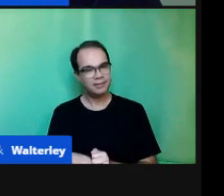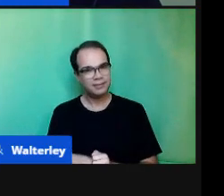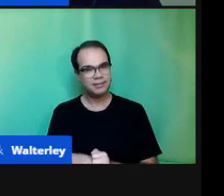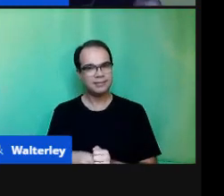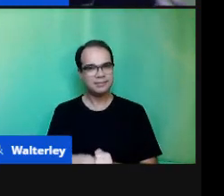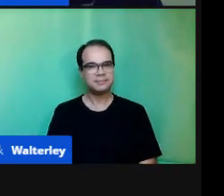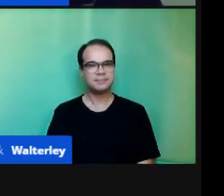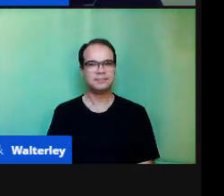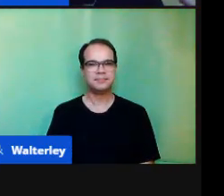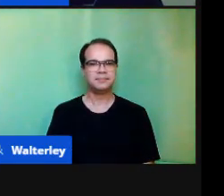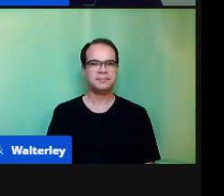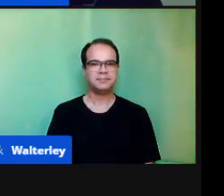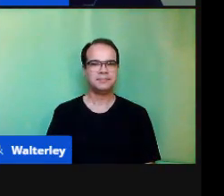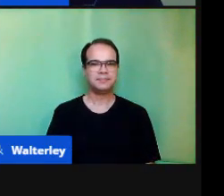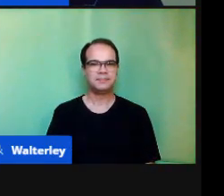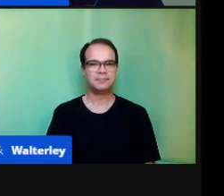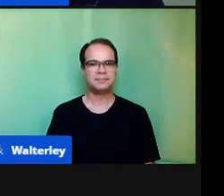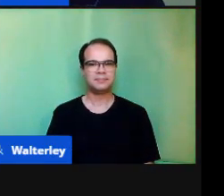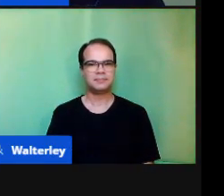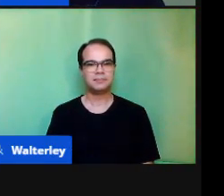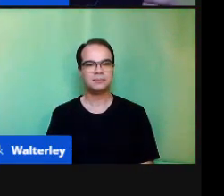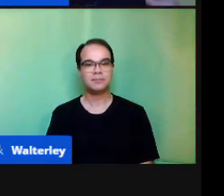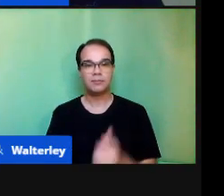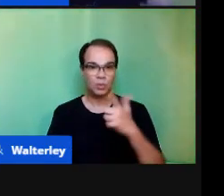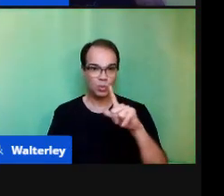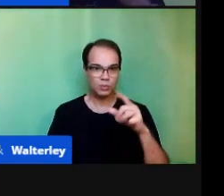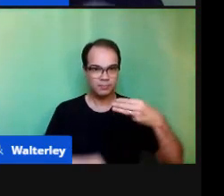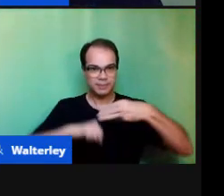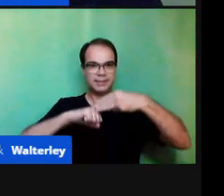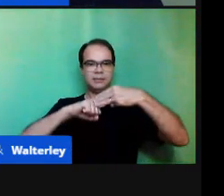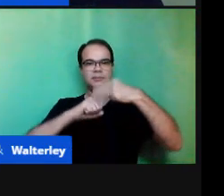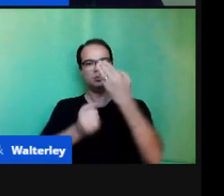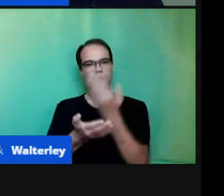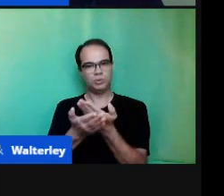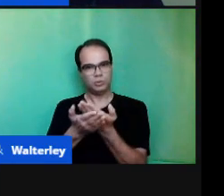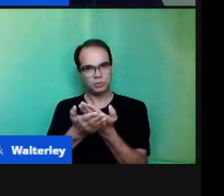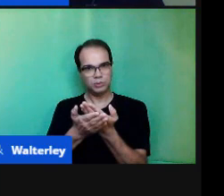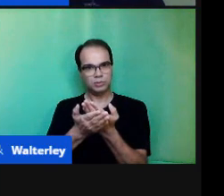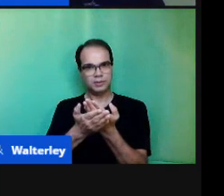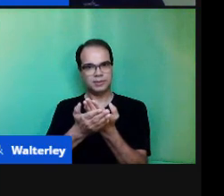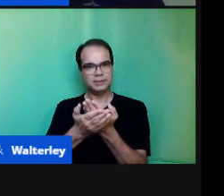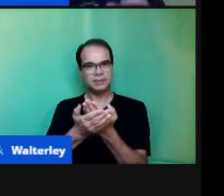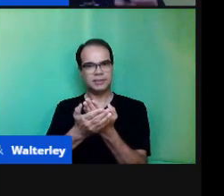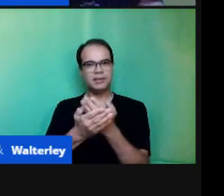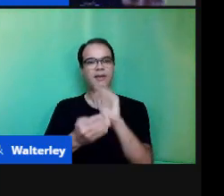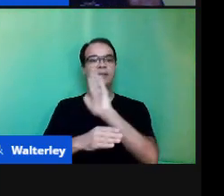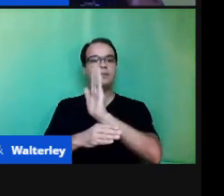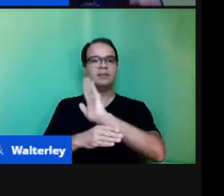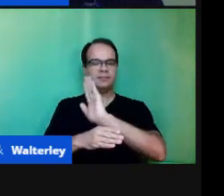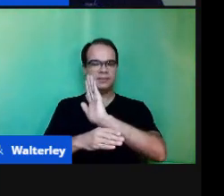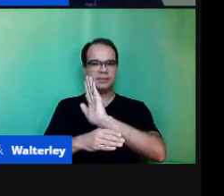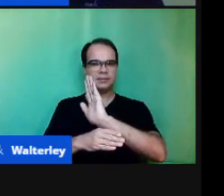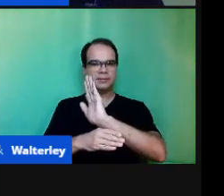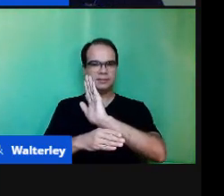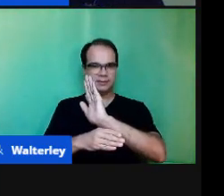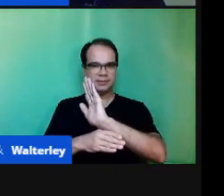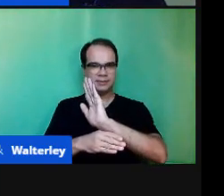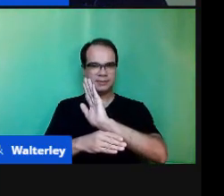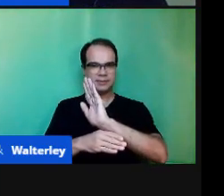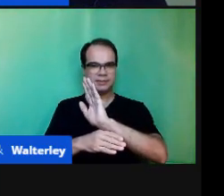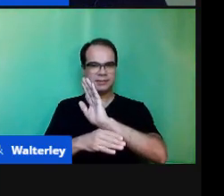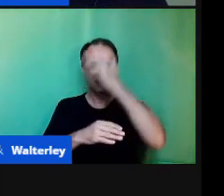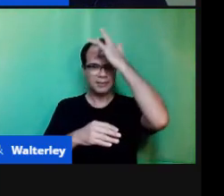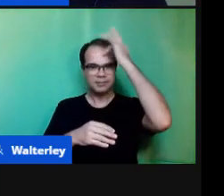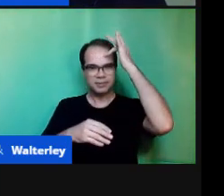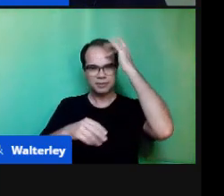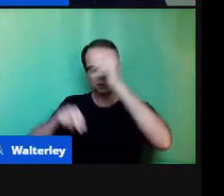Então, o meu objeto de mestrado é o cinema amador e o filme sertanejo. Tinha um grupo de pessoas aqui na década